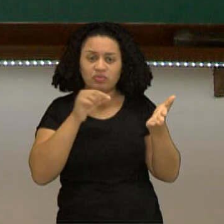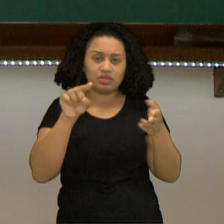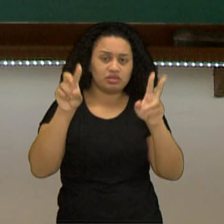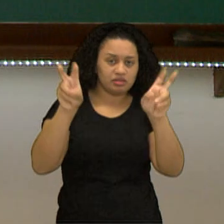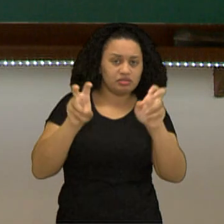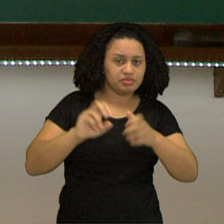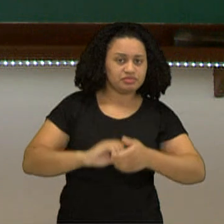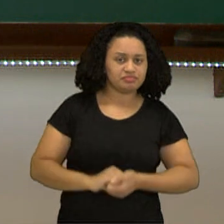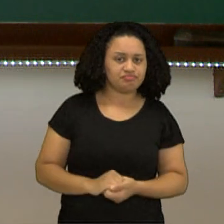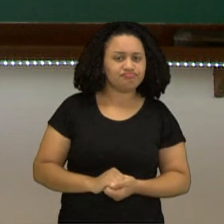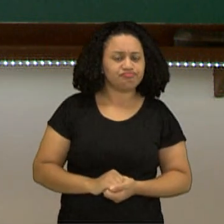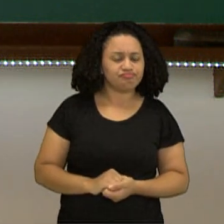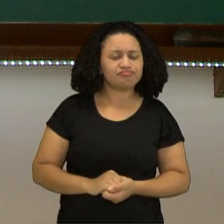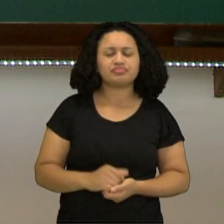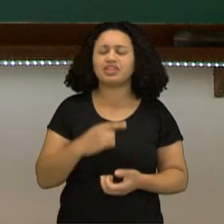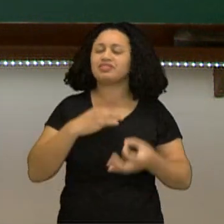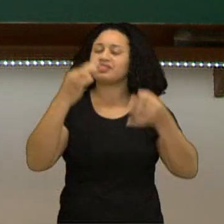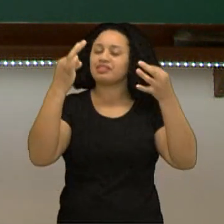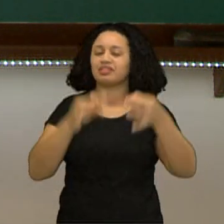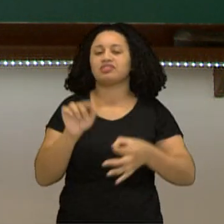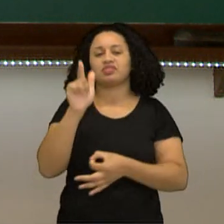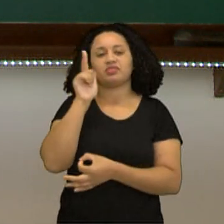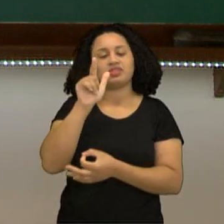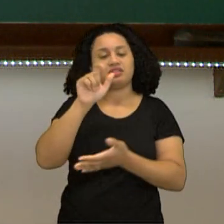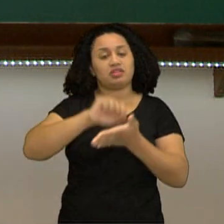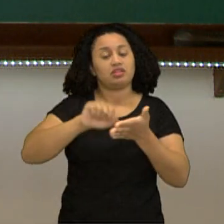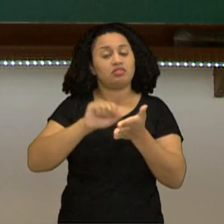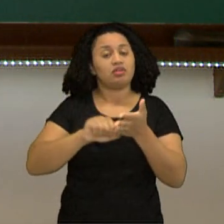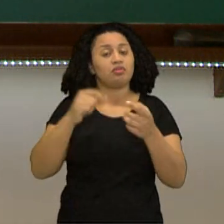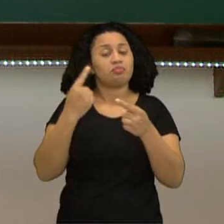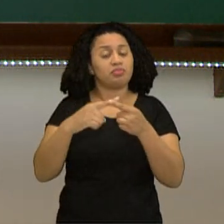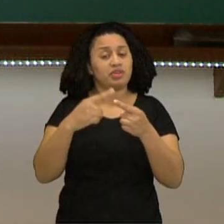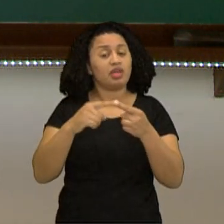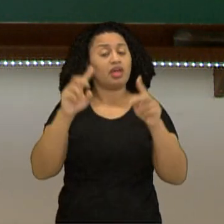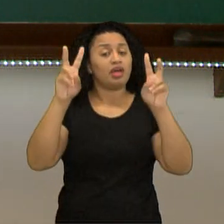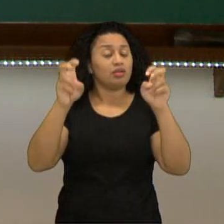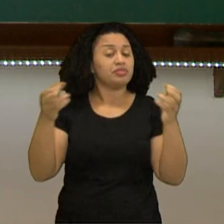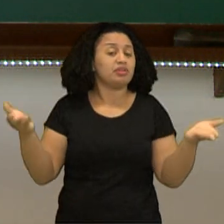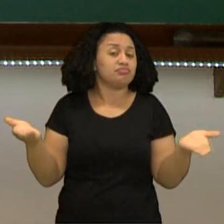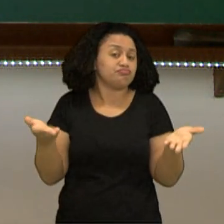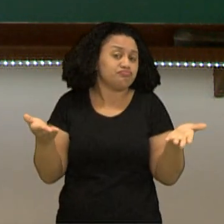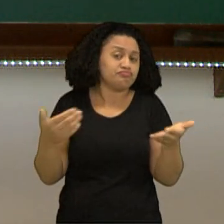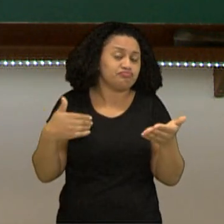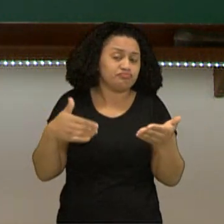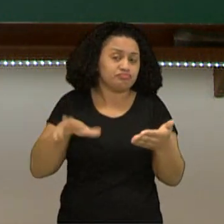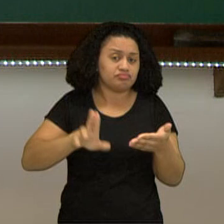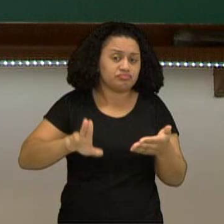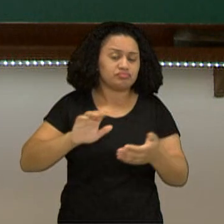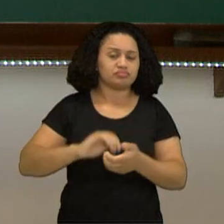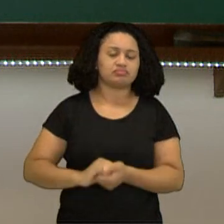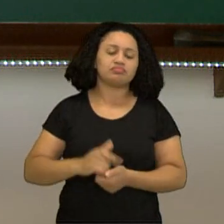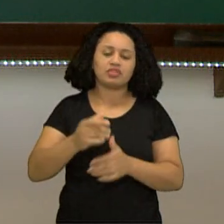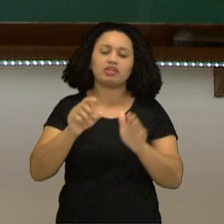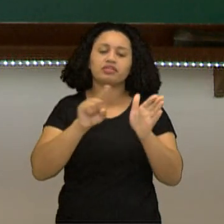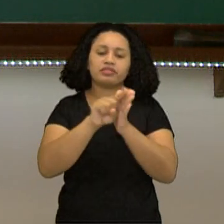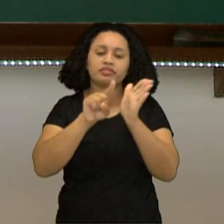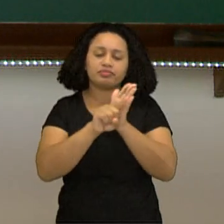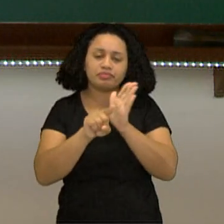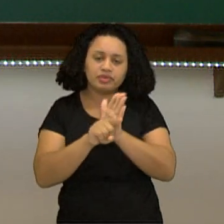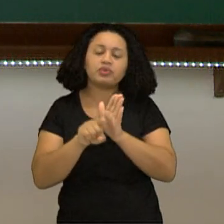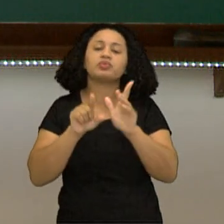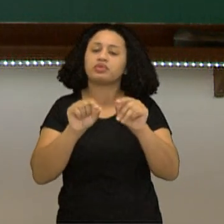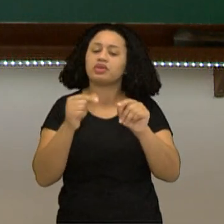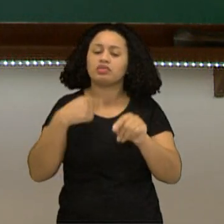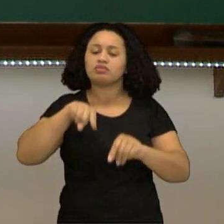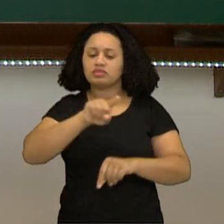tema? Com certeza sim. Por quê? Porque é um tema atual. Então, esses questionamentos, provavelmente